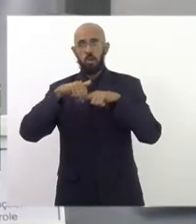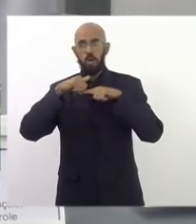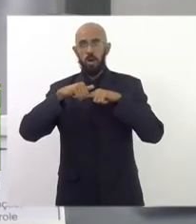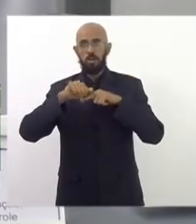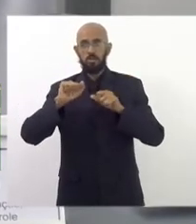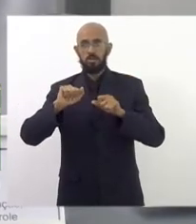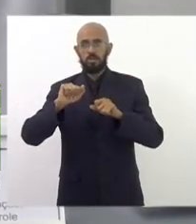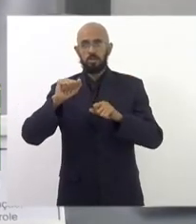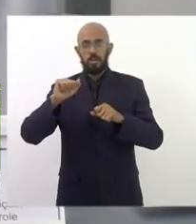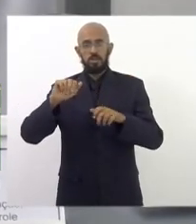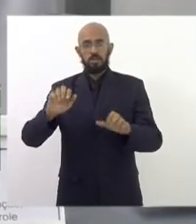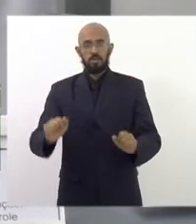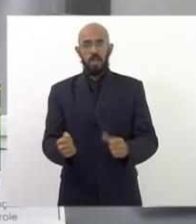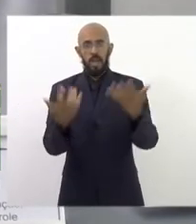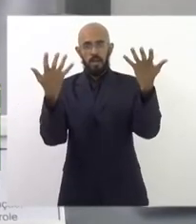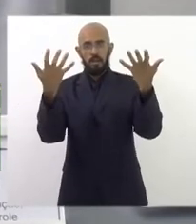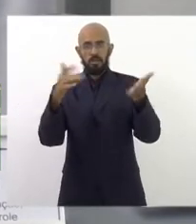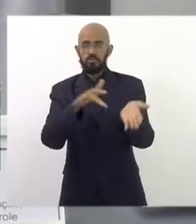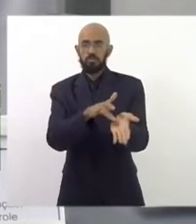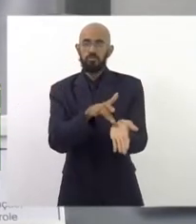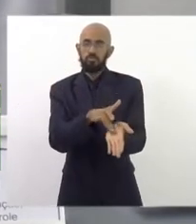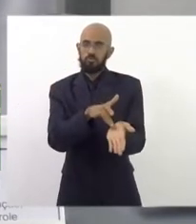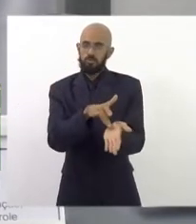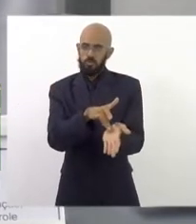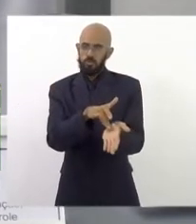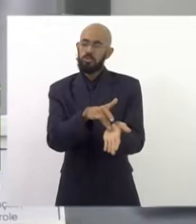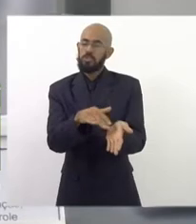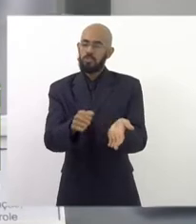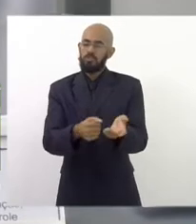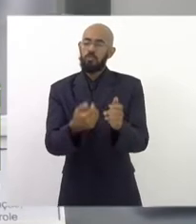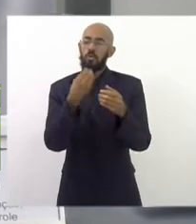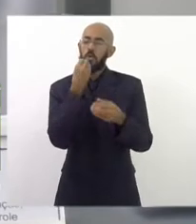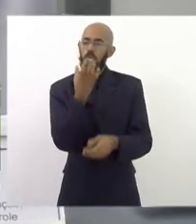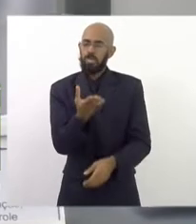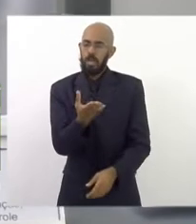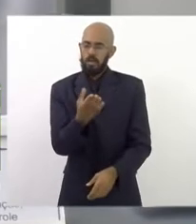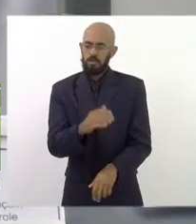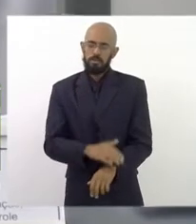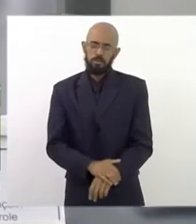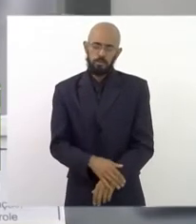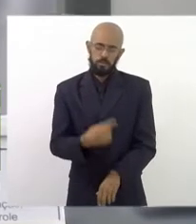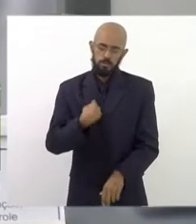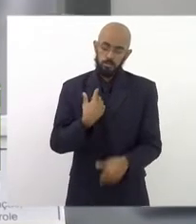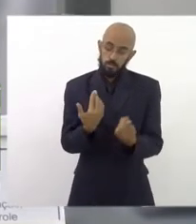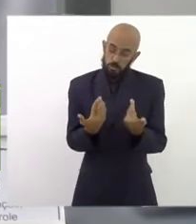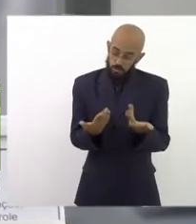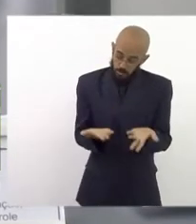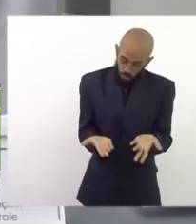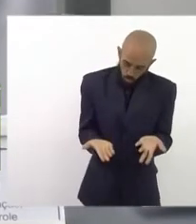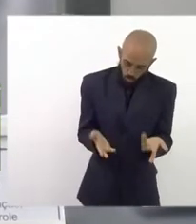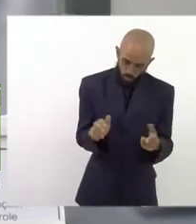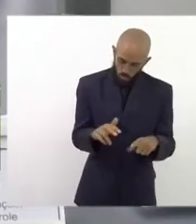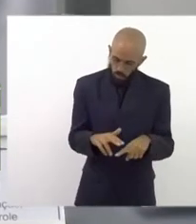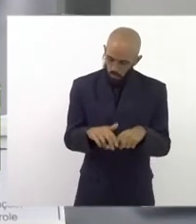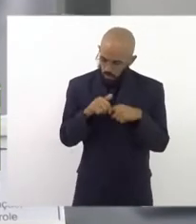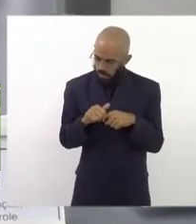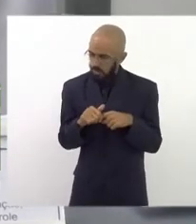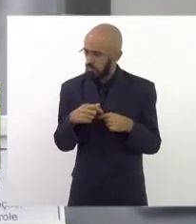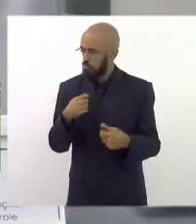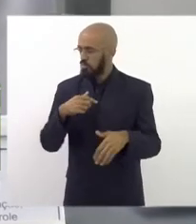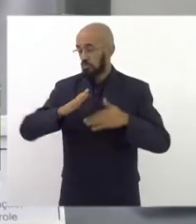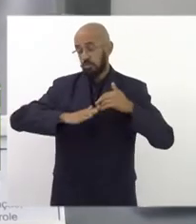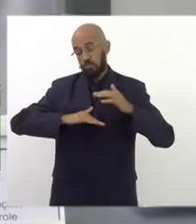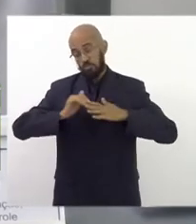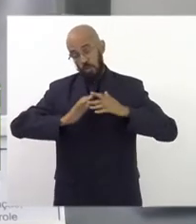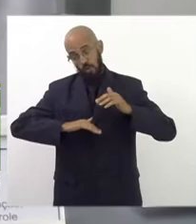realizações fictícias que ali foram narradas. Então, dito isso, de qualquer jeito, como a